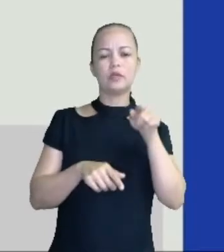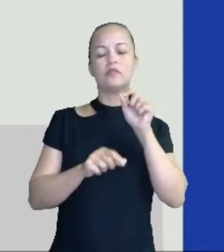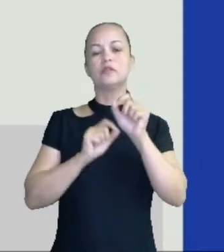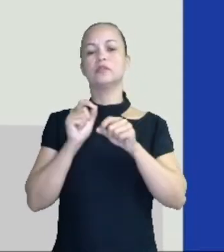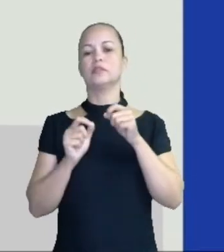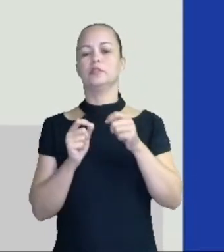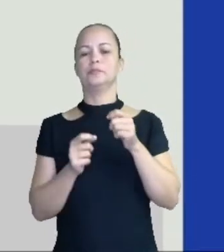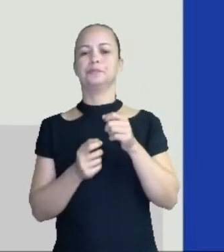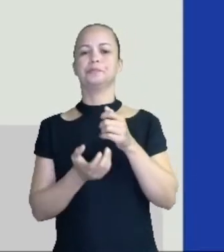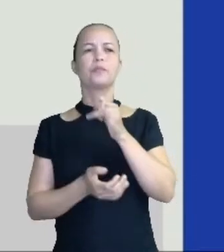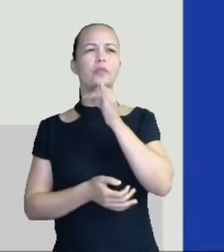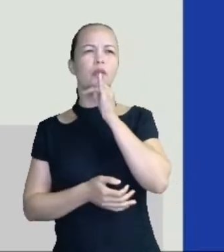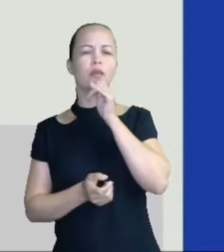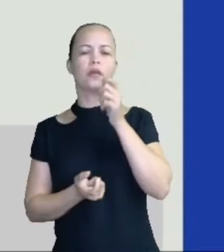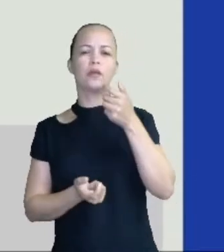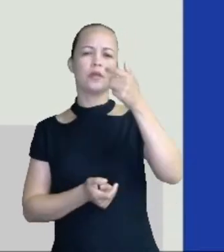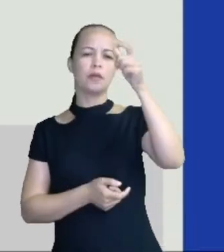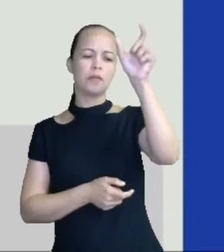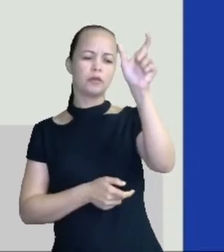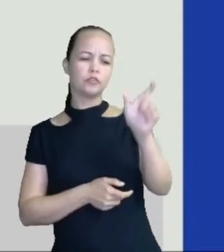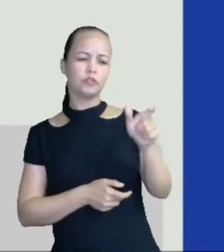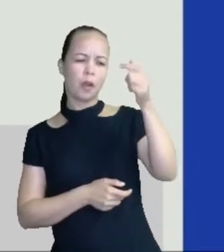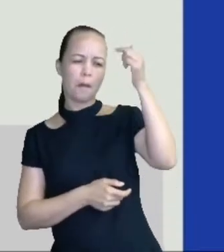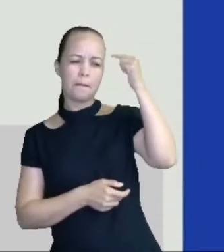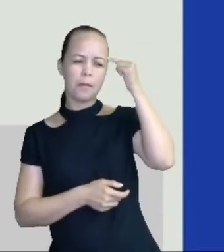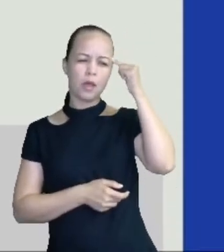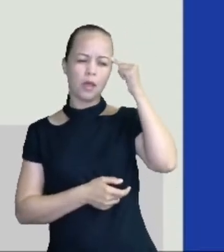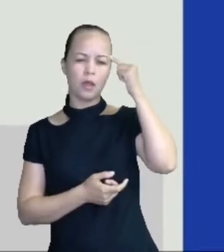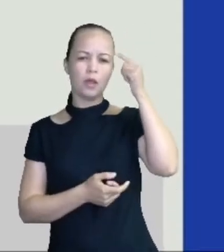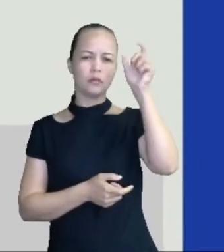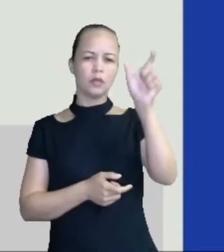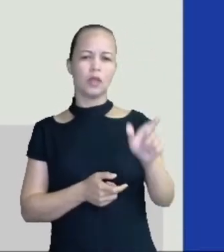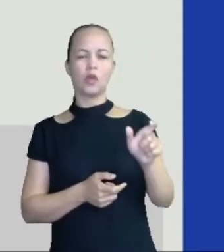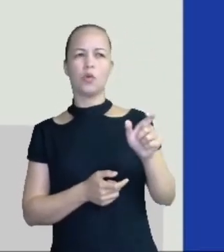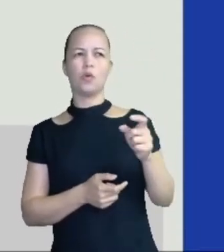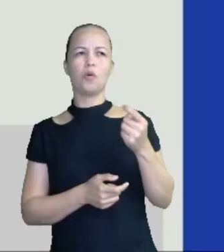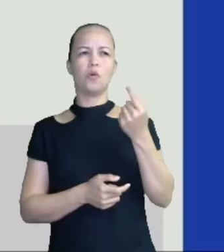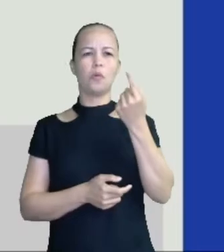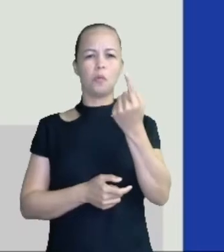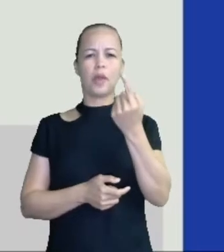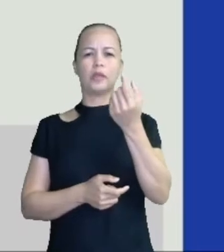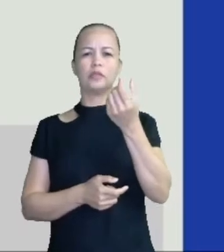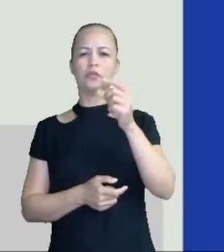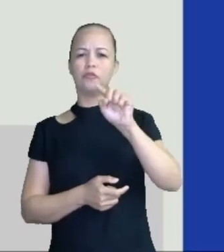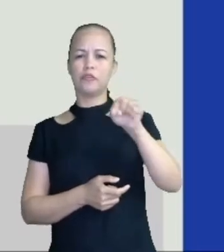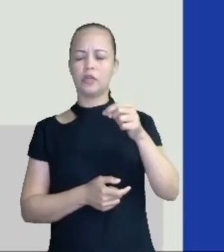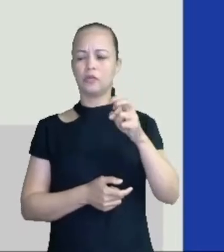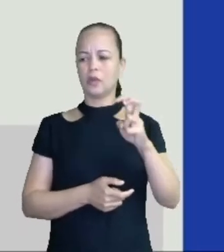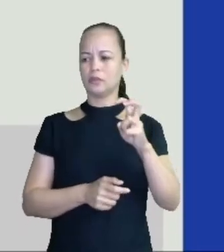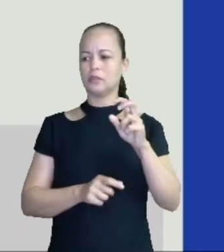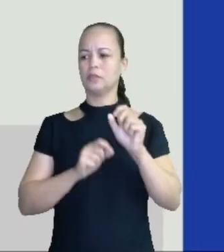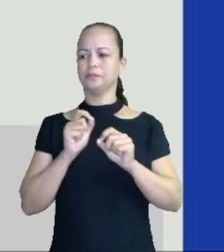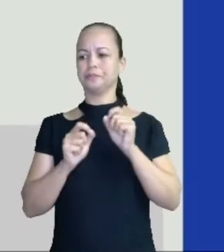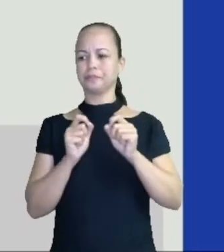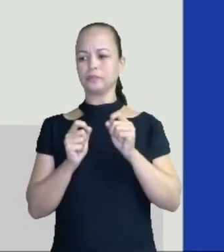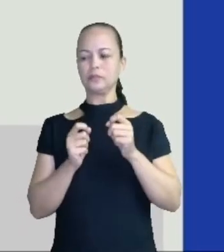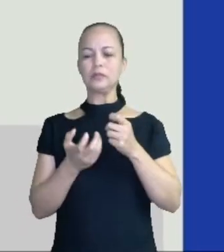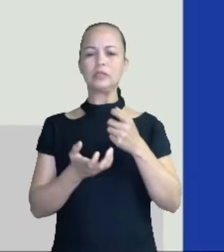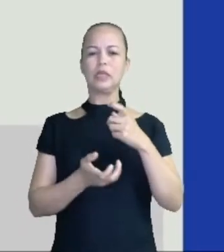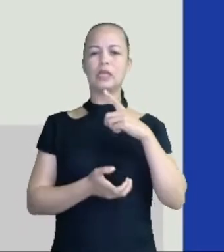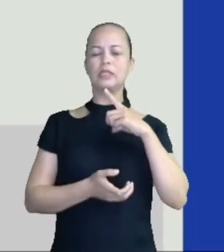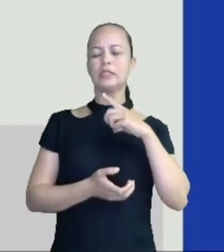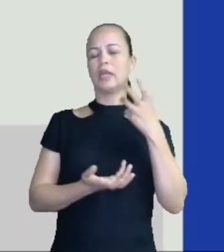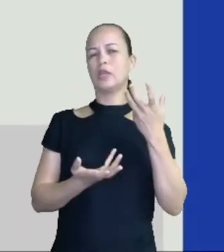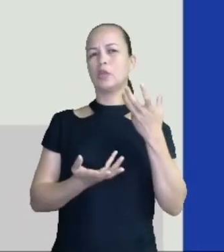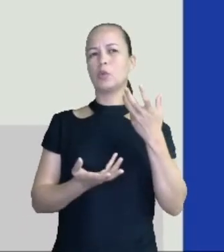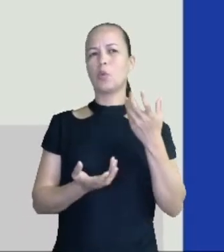exemplo, imagine uma pessoa que tem uma altura de 1,5 m, né, e tem um peso de 50 kg,